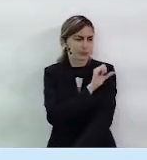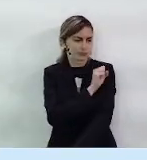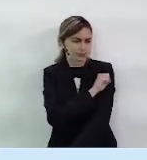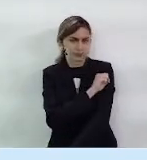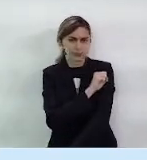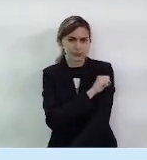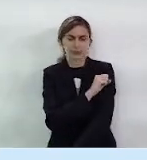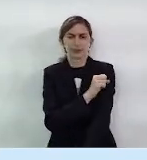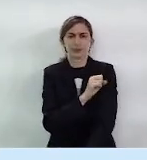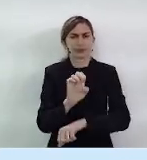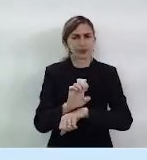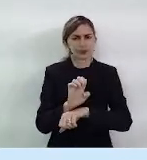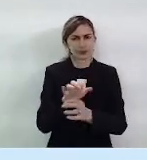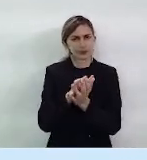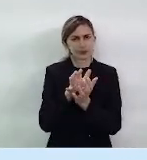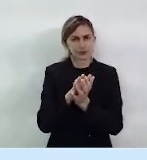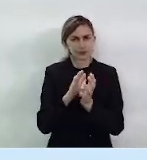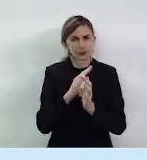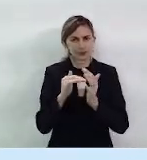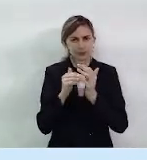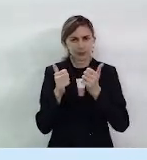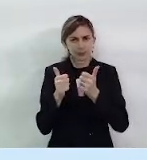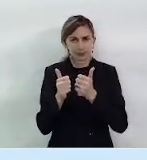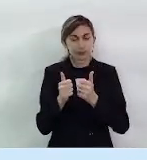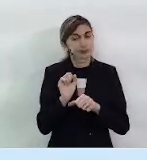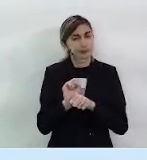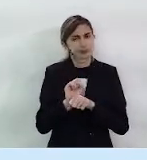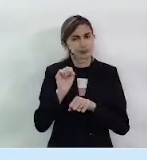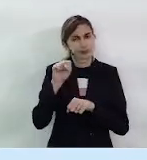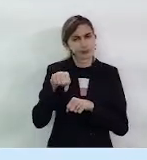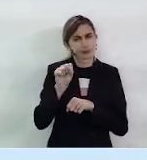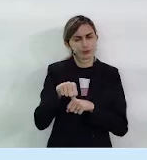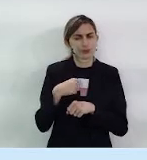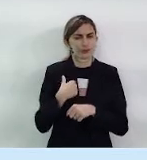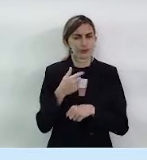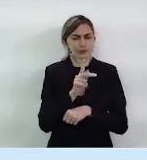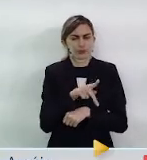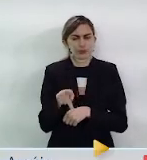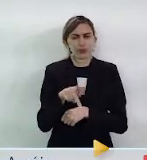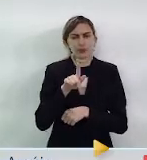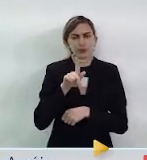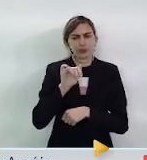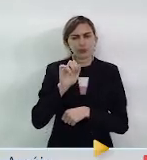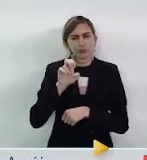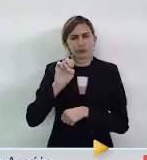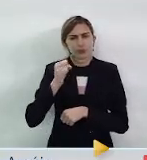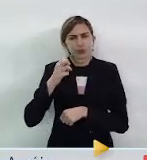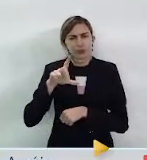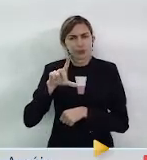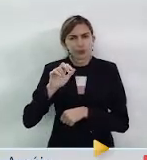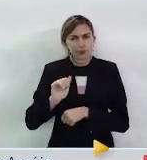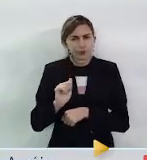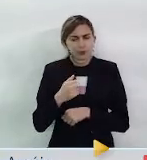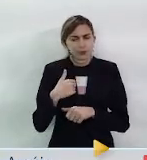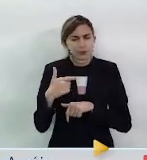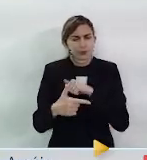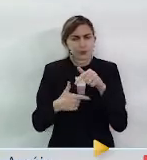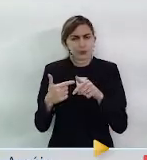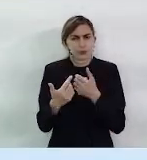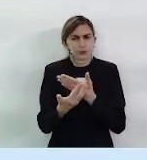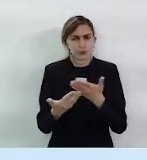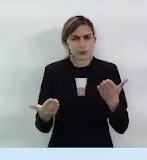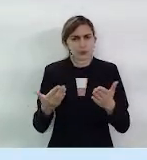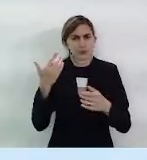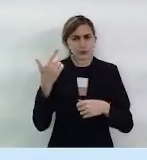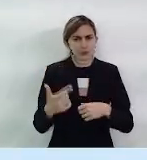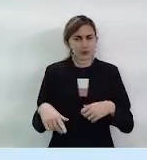falando do estado de Pernambuco. Tudo bem com vocês? Eu espero que sim. Eu sou a professora Giselma Alves e vim trabalhar com vocês